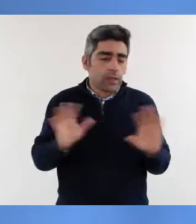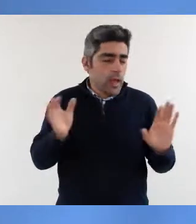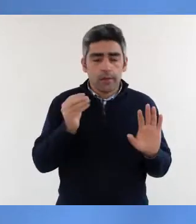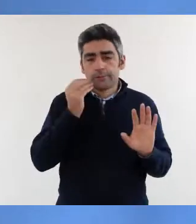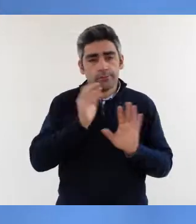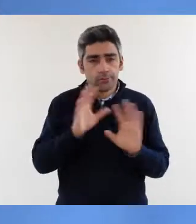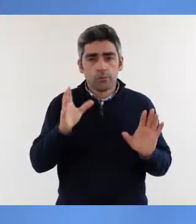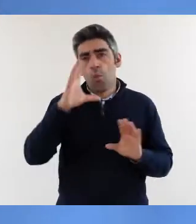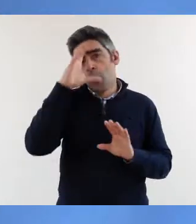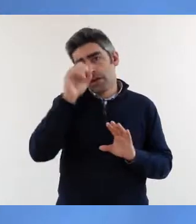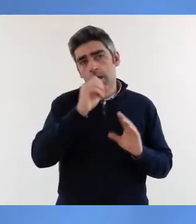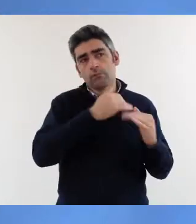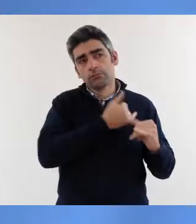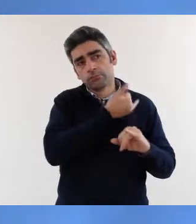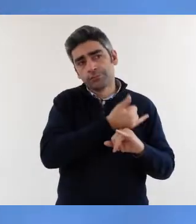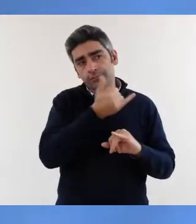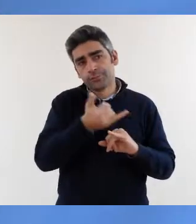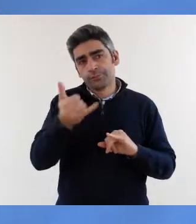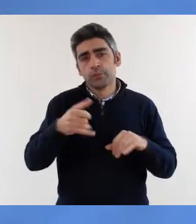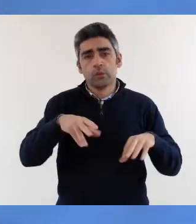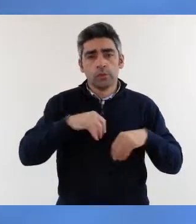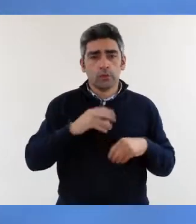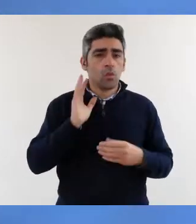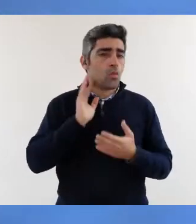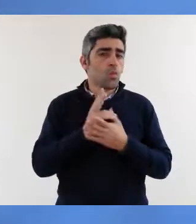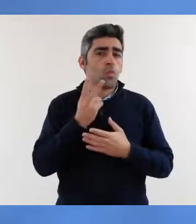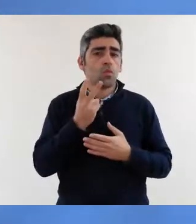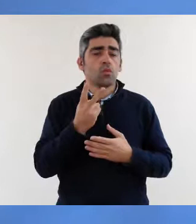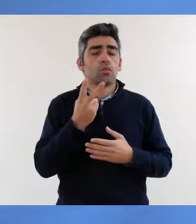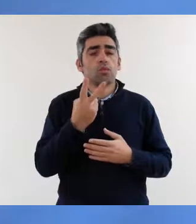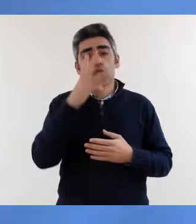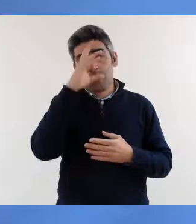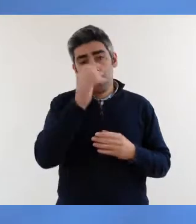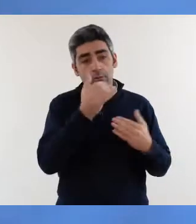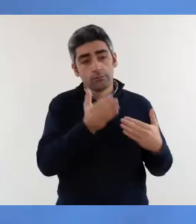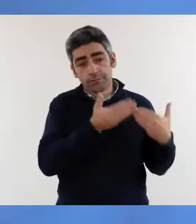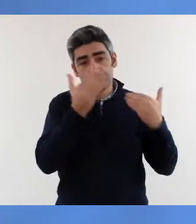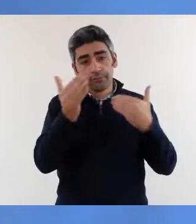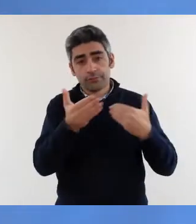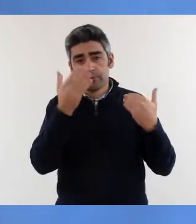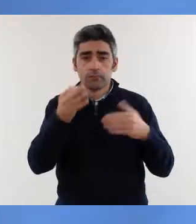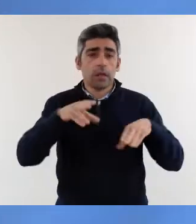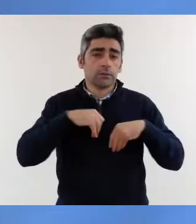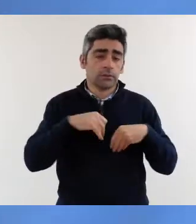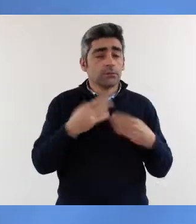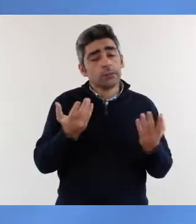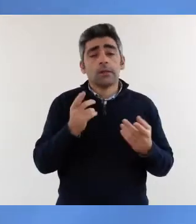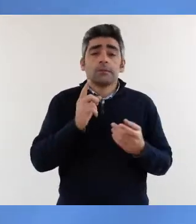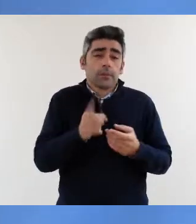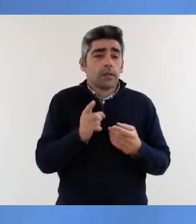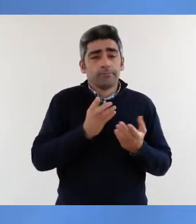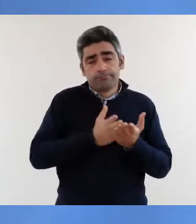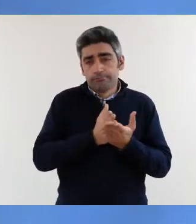consensualizada foi assumida pelos governos consecutivos nomeadamente de dois últimos governos